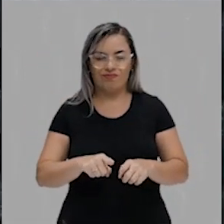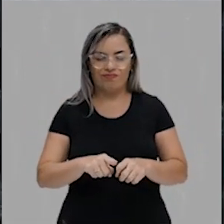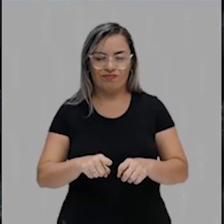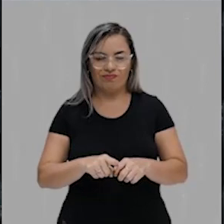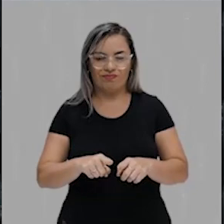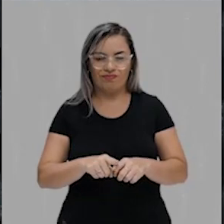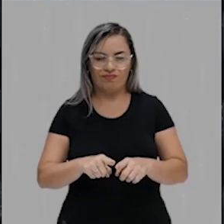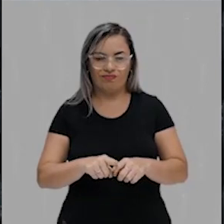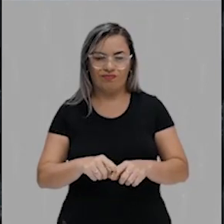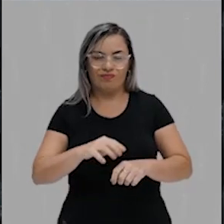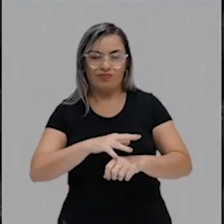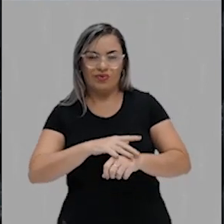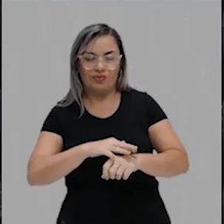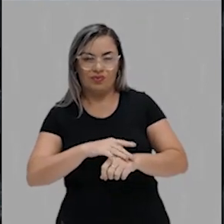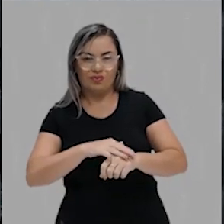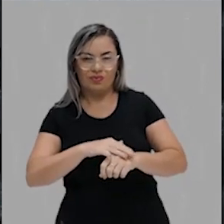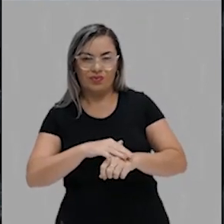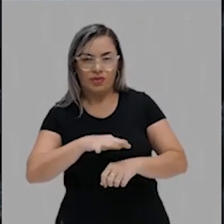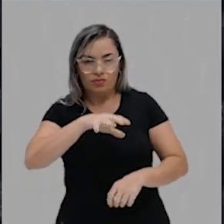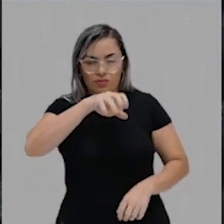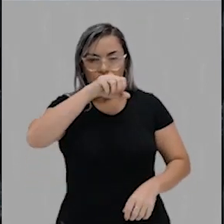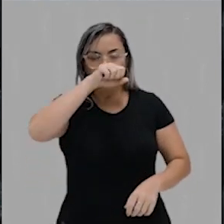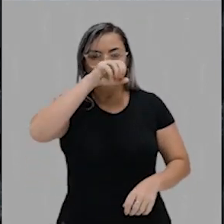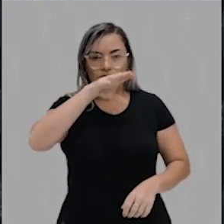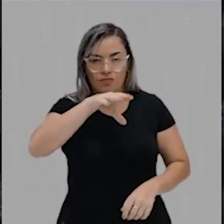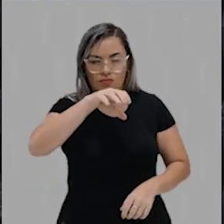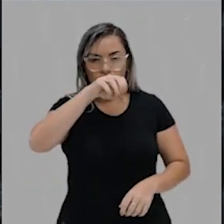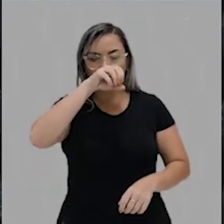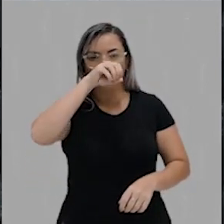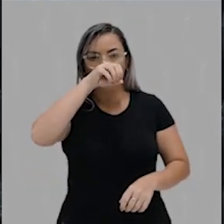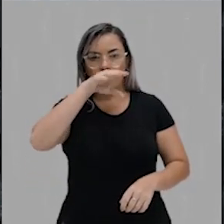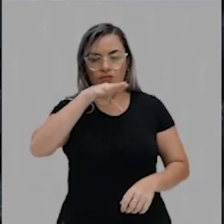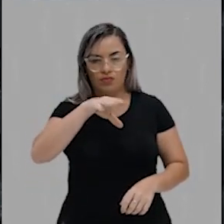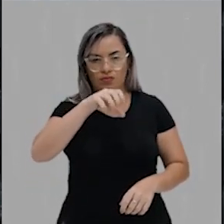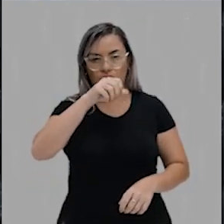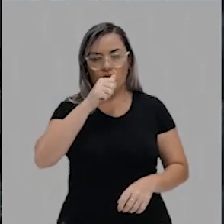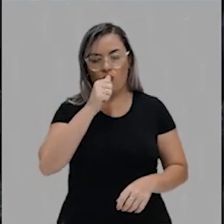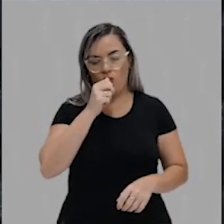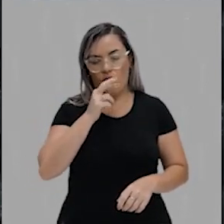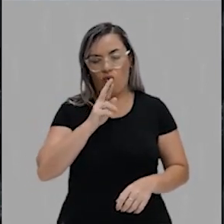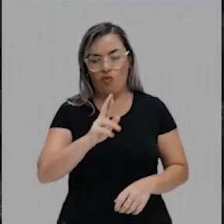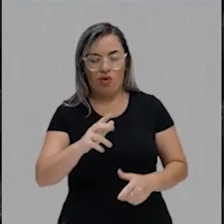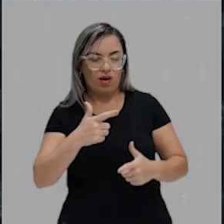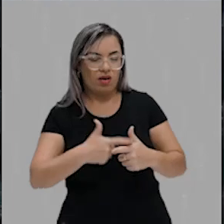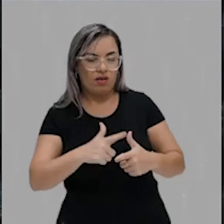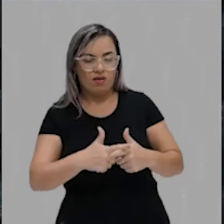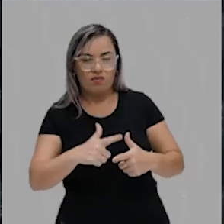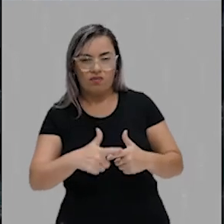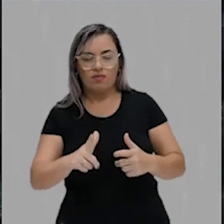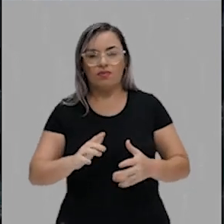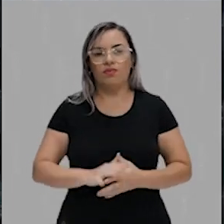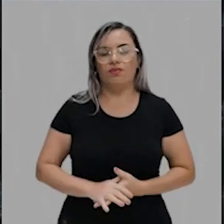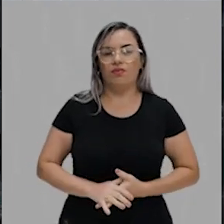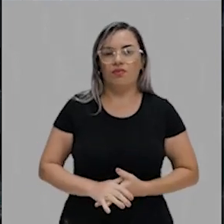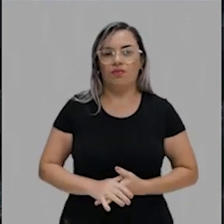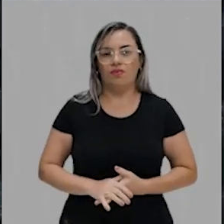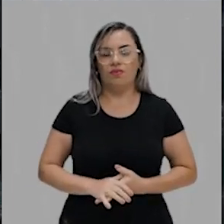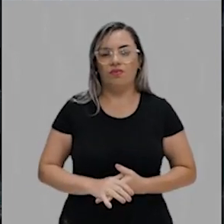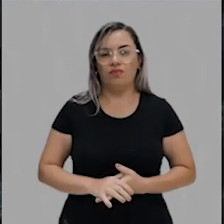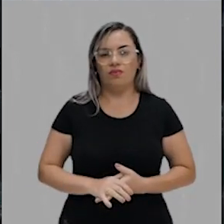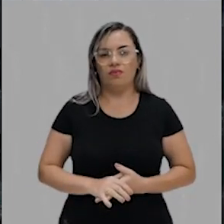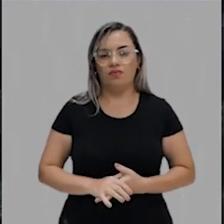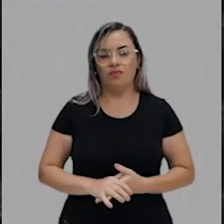vão ter doenças respiratórias provocadas pela qualidade do ar defasada. Nós vamos,